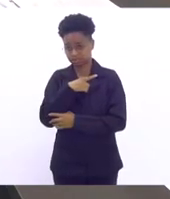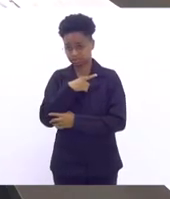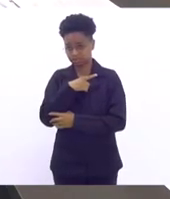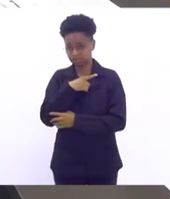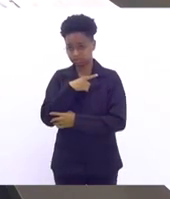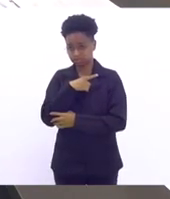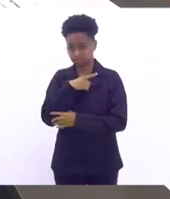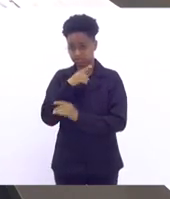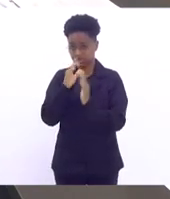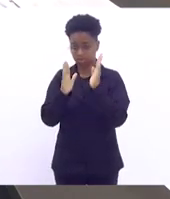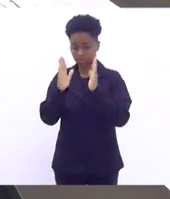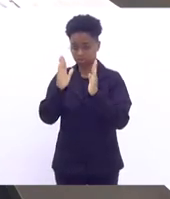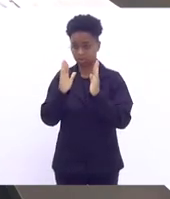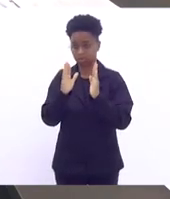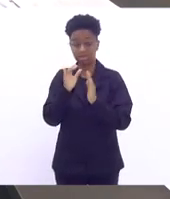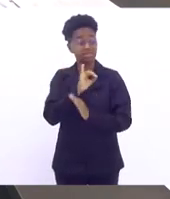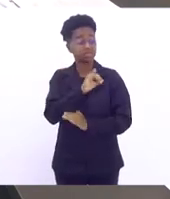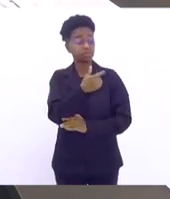previsão